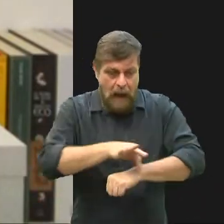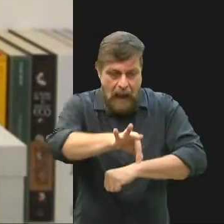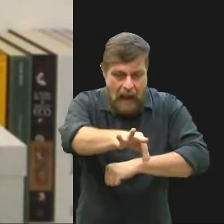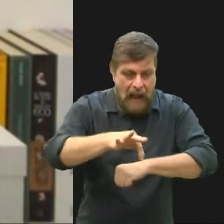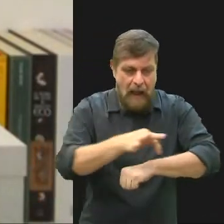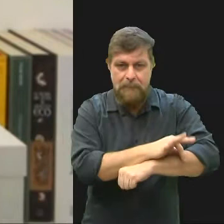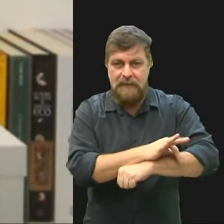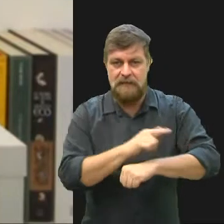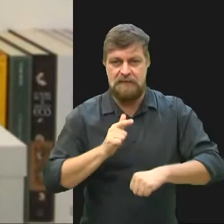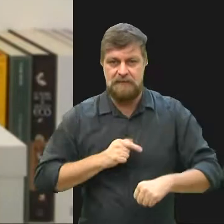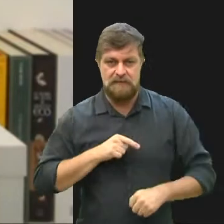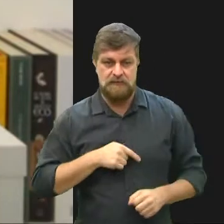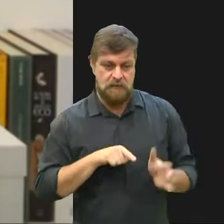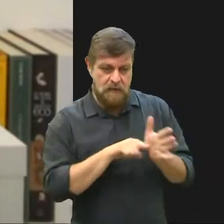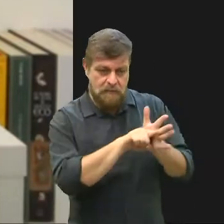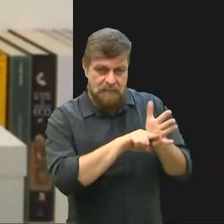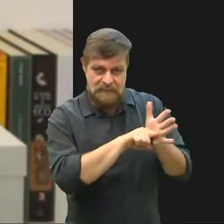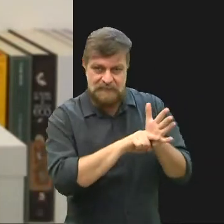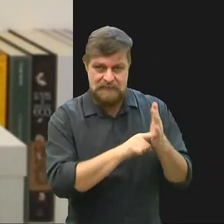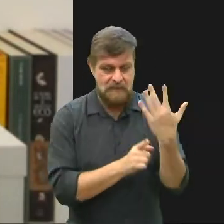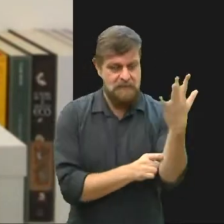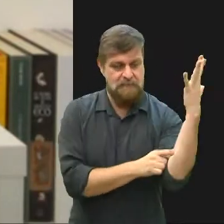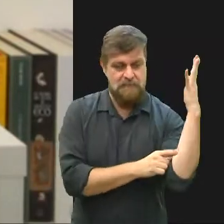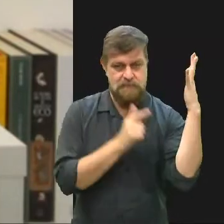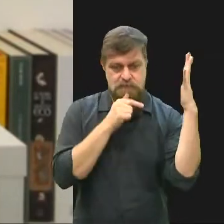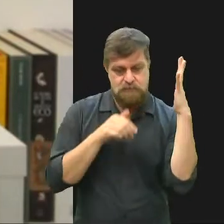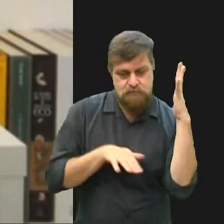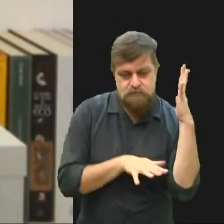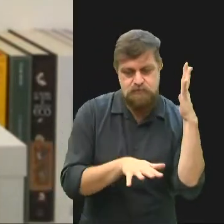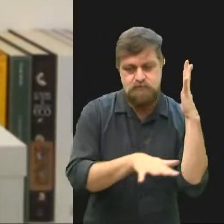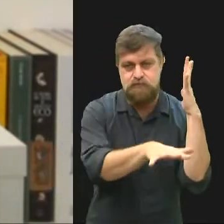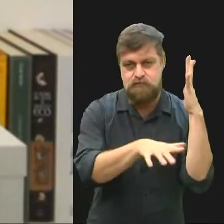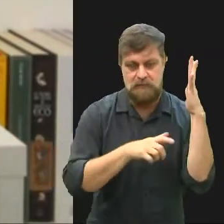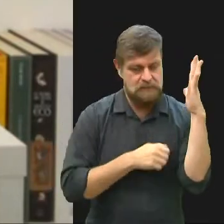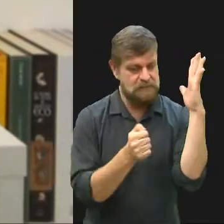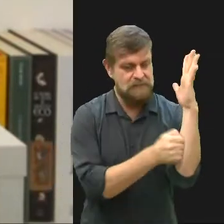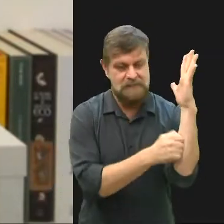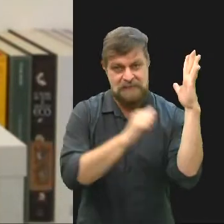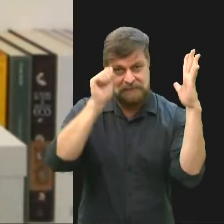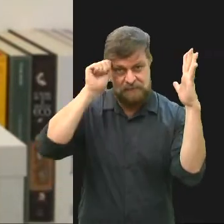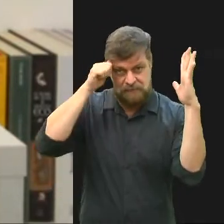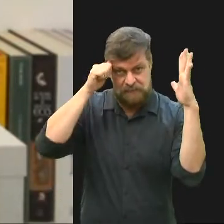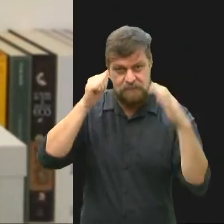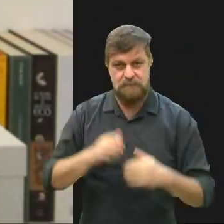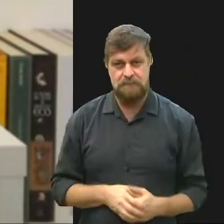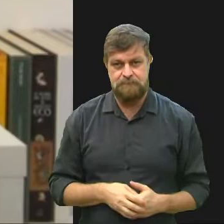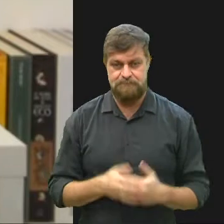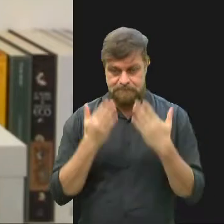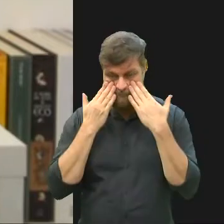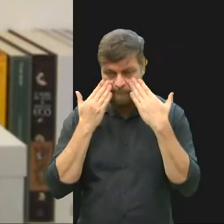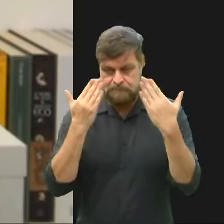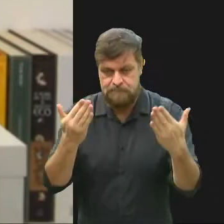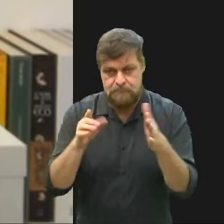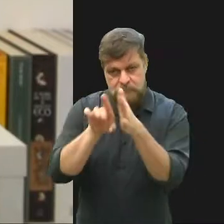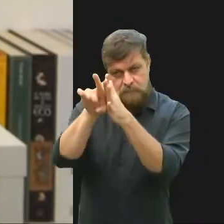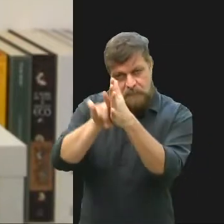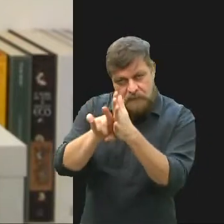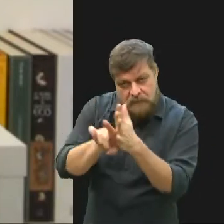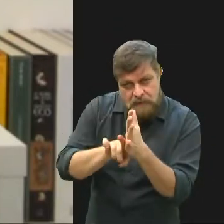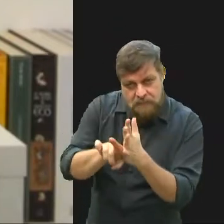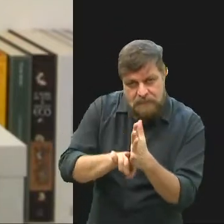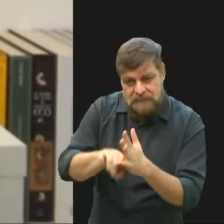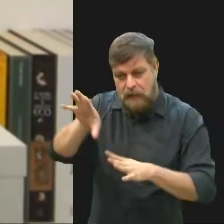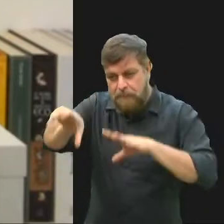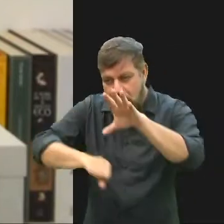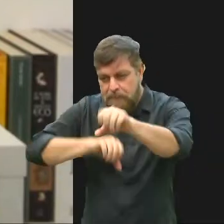consideram somente a produção da silvicultura. Então, diante disso, a pesquisa de produção de